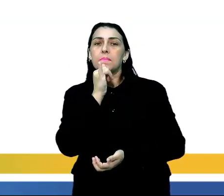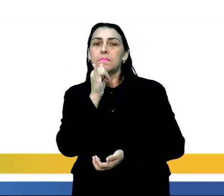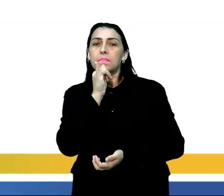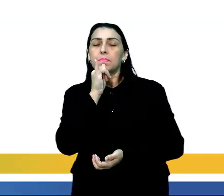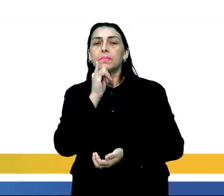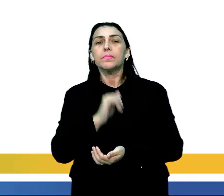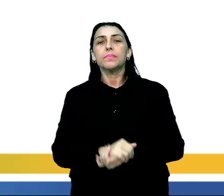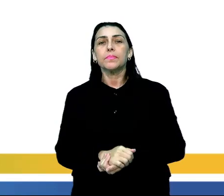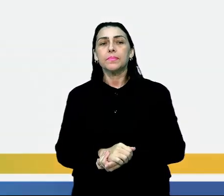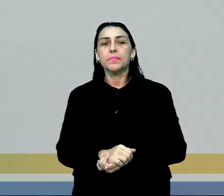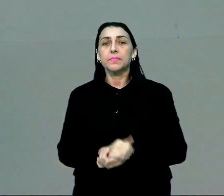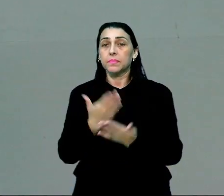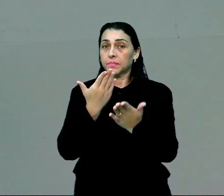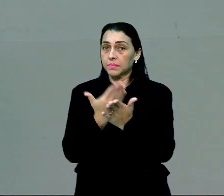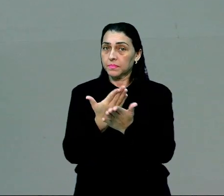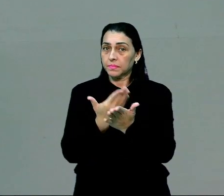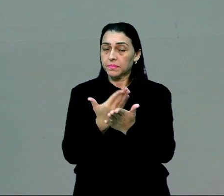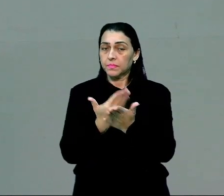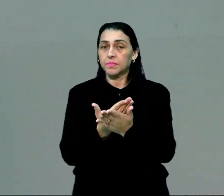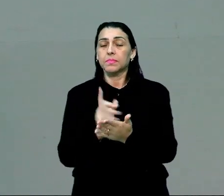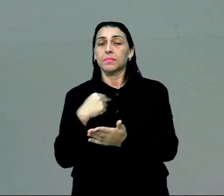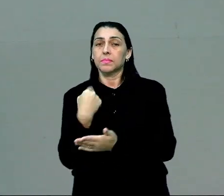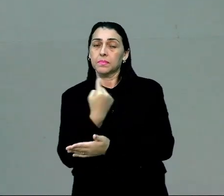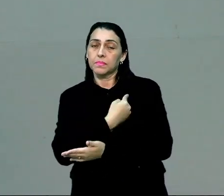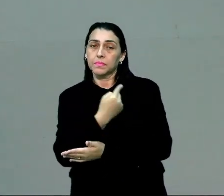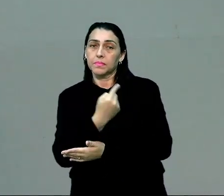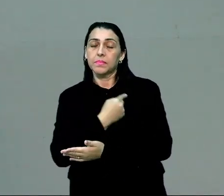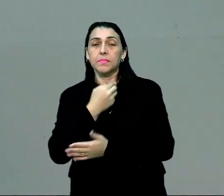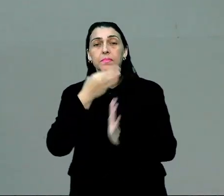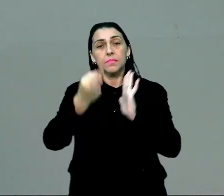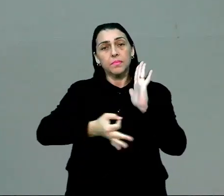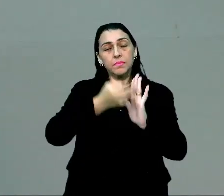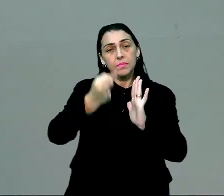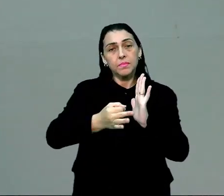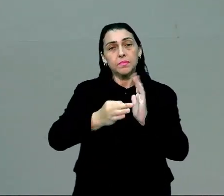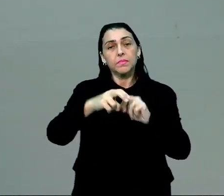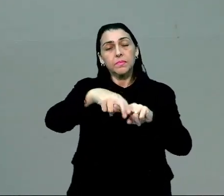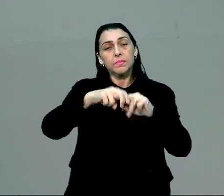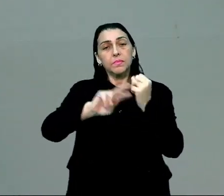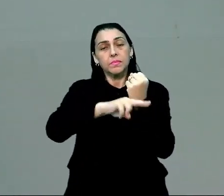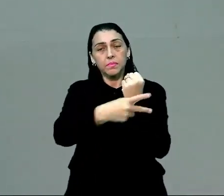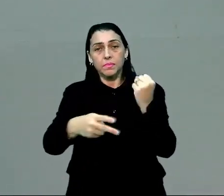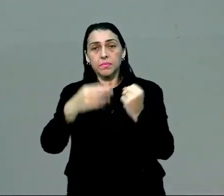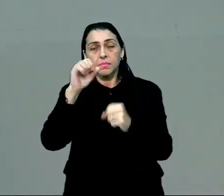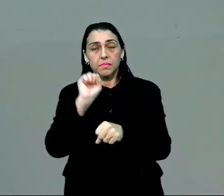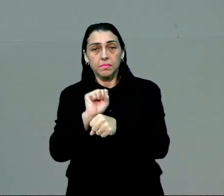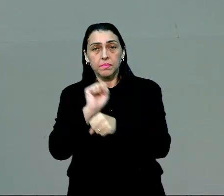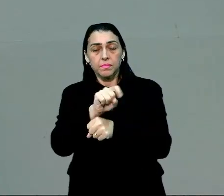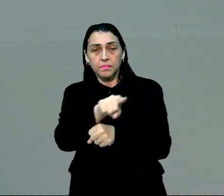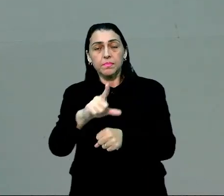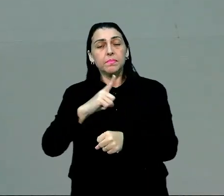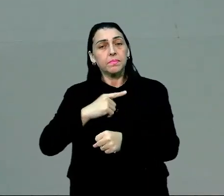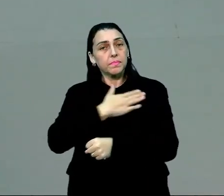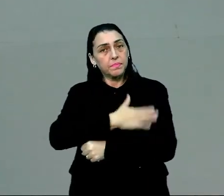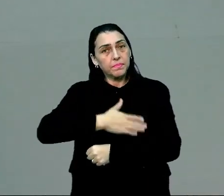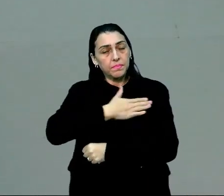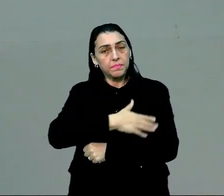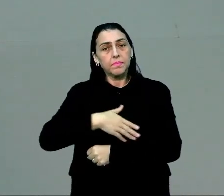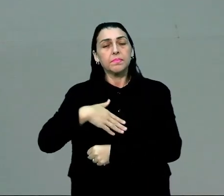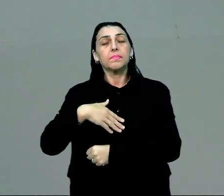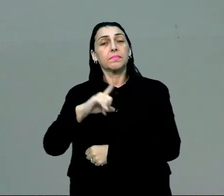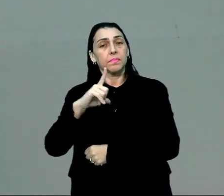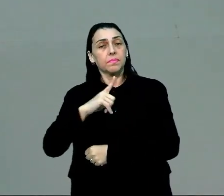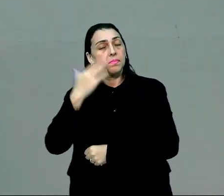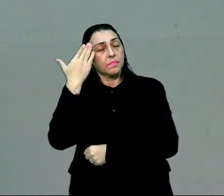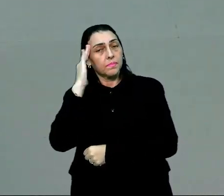exemplo, foi mais uma aula, nossa, de argumento de causa e consequência. Eu espero que vocês tenham gostado, que vocês